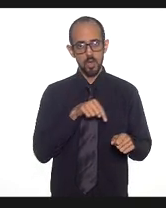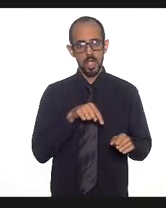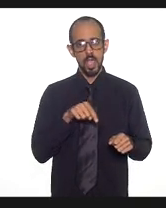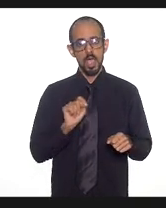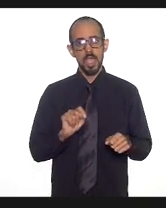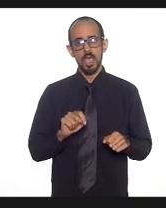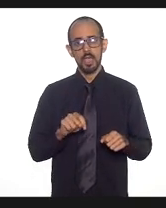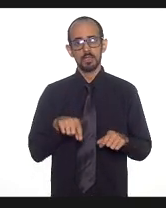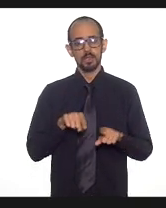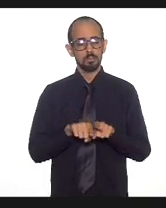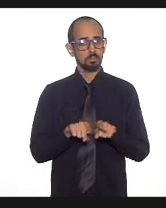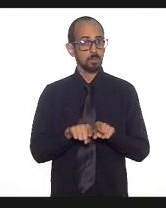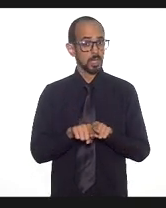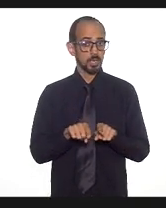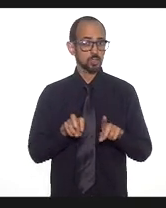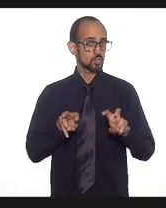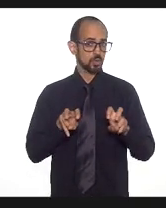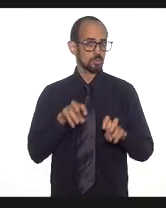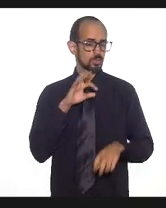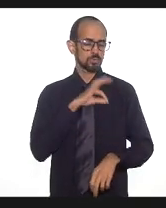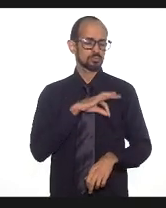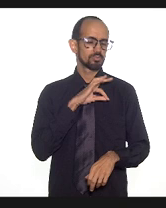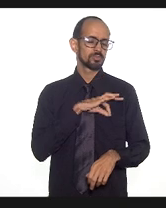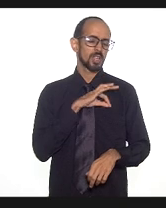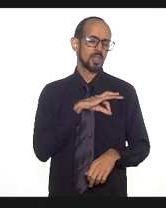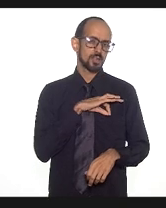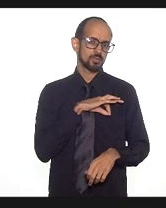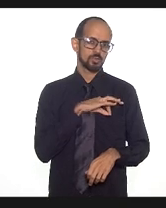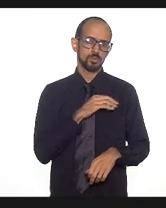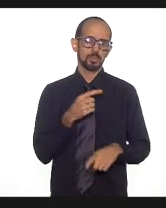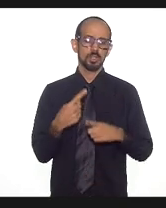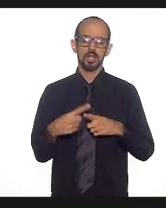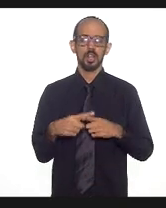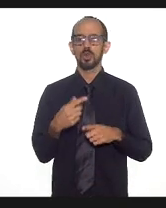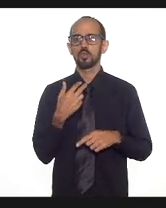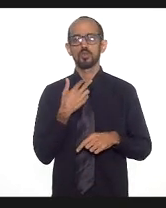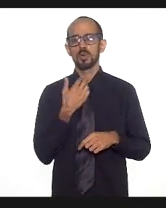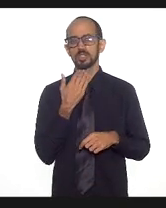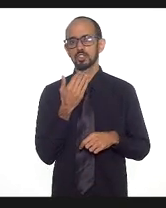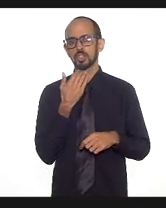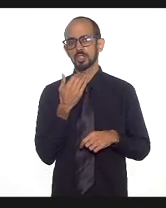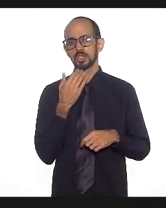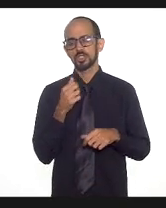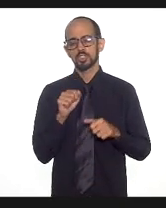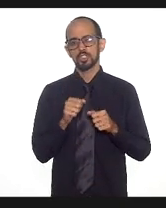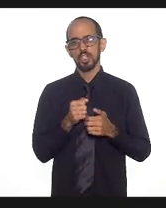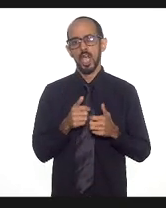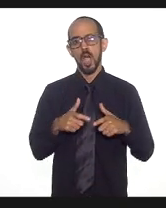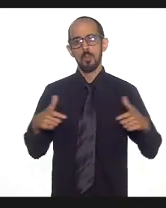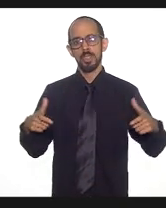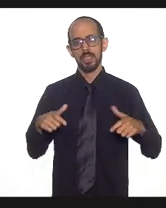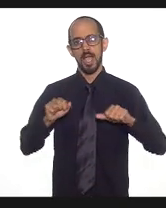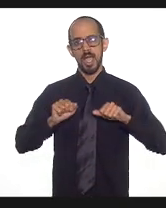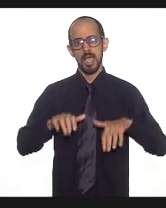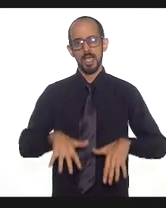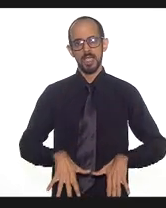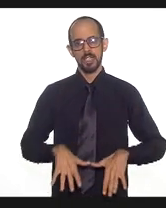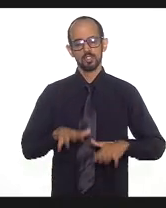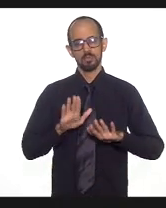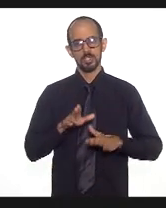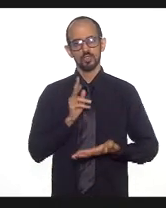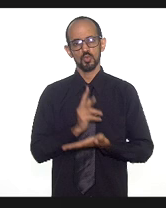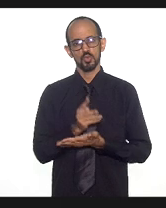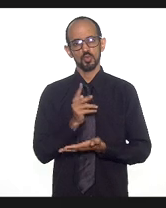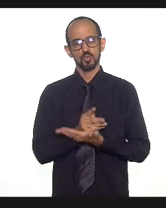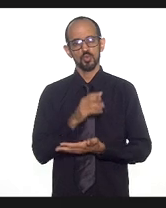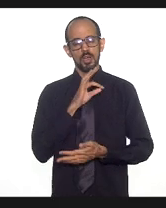dos mediadores. Né? Acho que não basta a gente aumentar a capilaridade, mas mantendo a remuneração